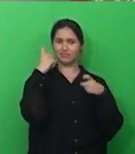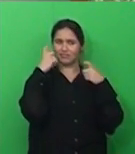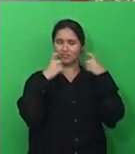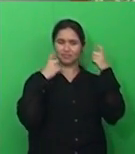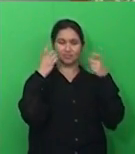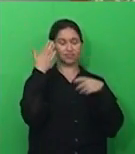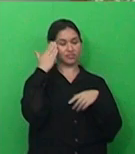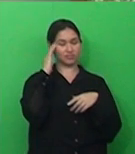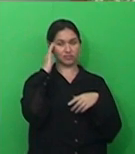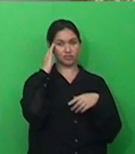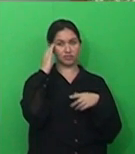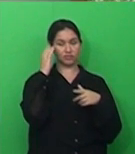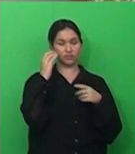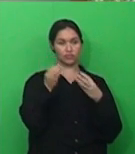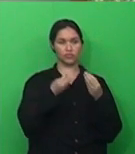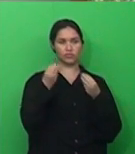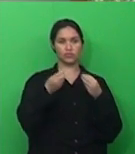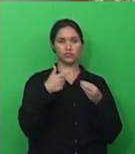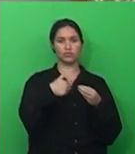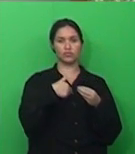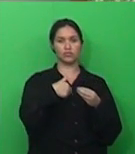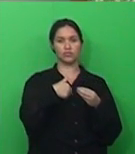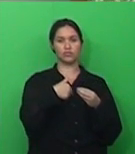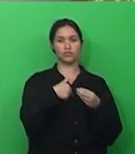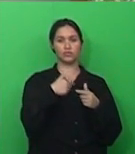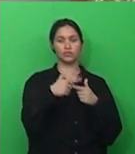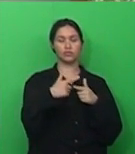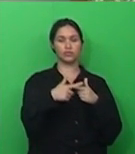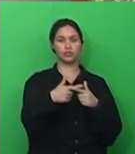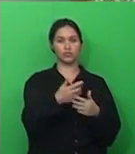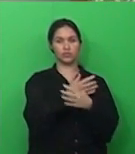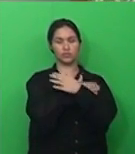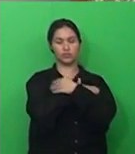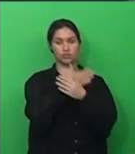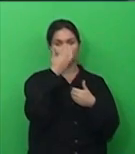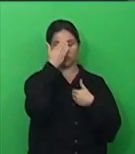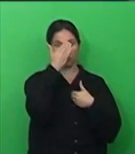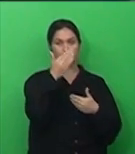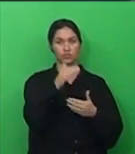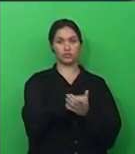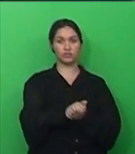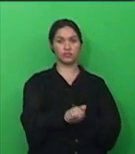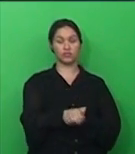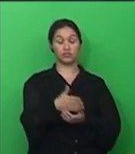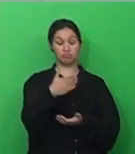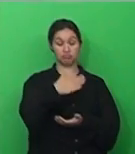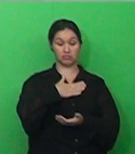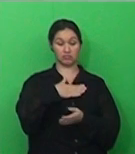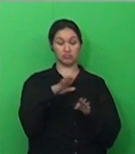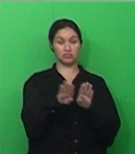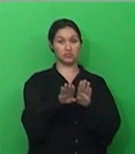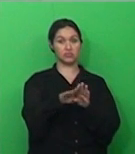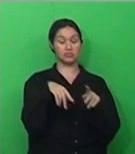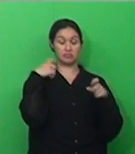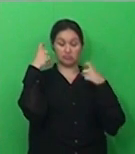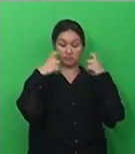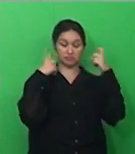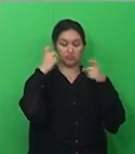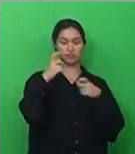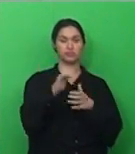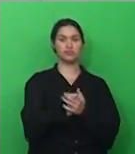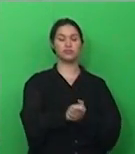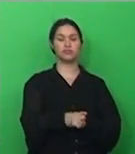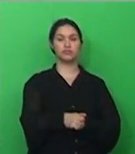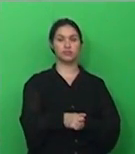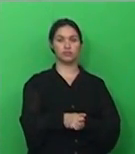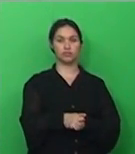ganhe uma folga extra por conta disso. Obrigado pela parte. A mim também, vereador. A mim também me causa muita